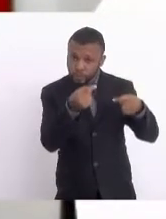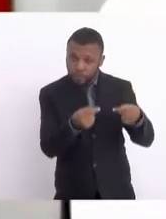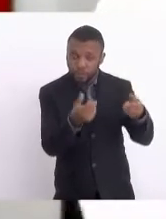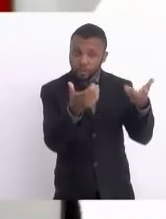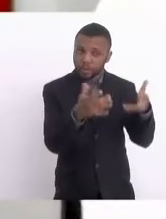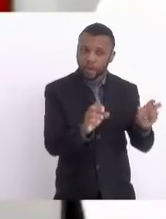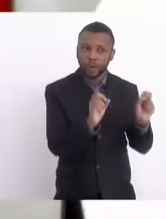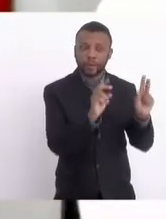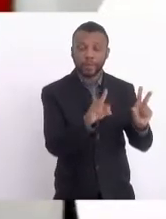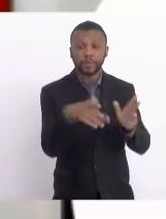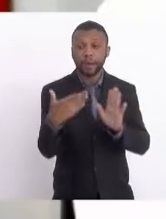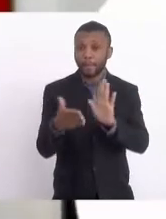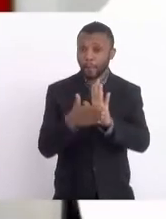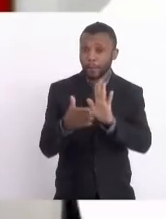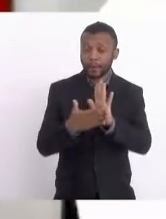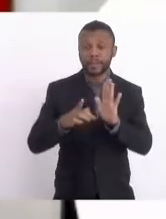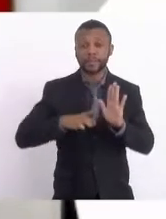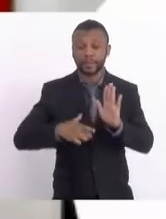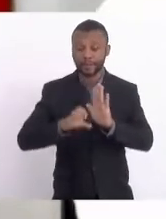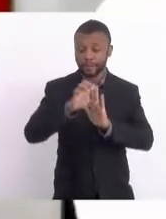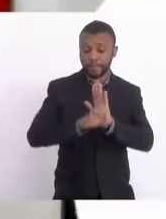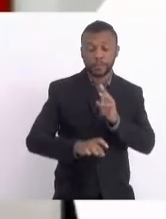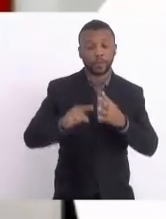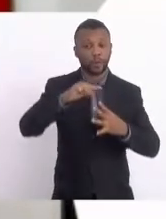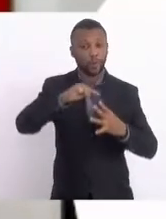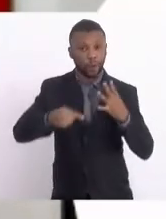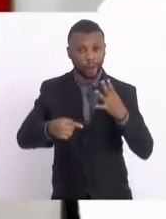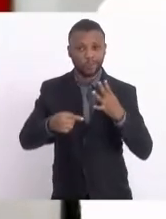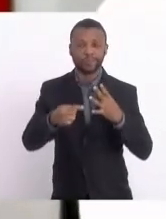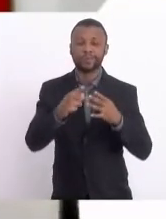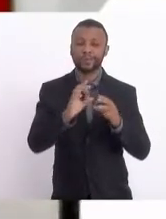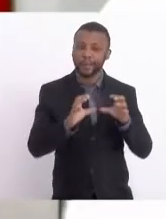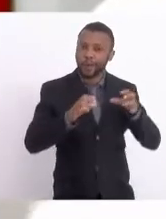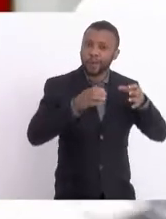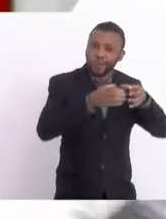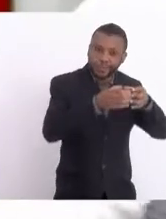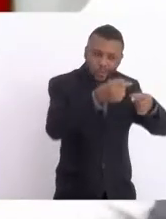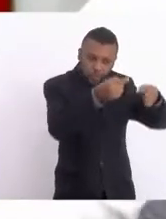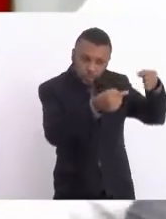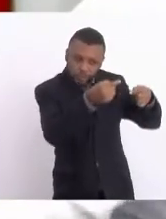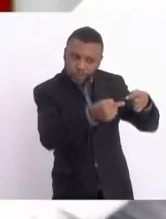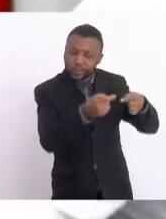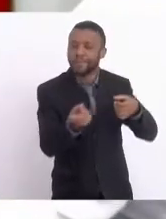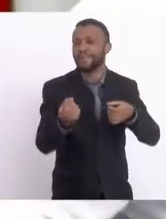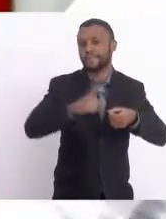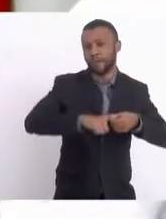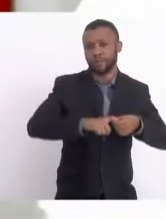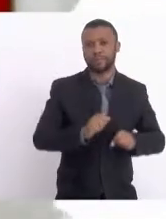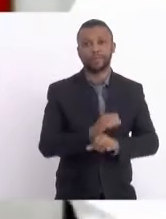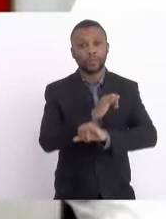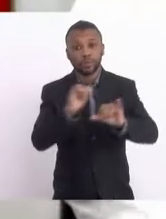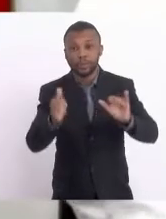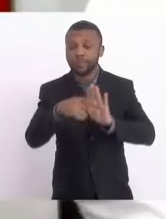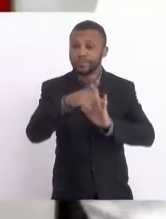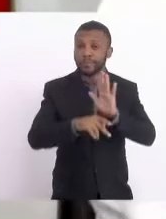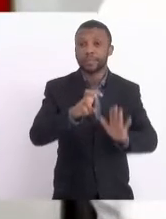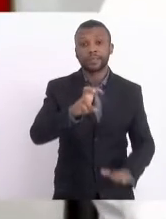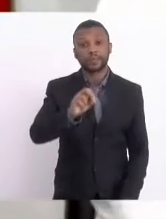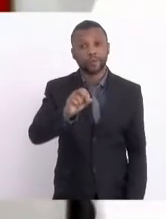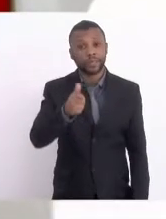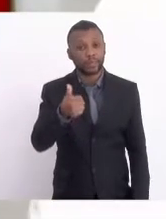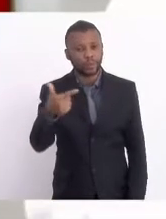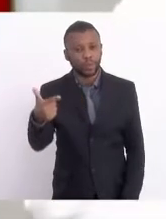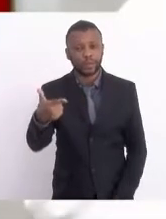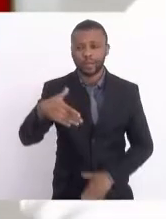recebeu 4 emendas e retorna às comissões. Anuncio o projeto de lei número 5012 de 21, de autoria da deputada